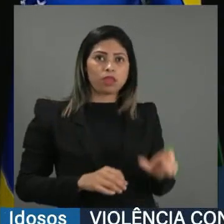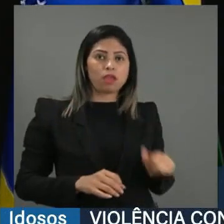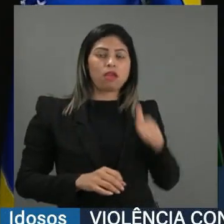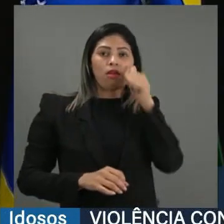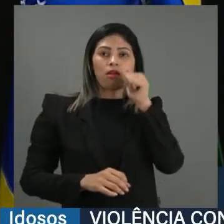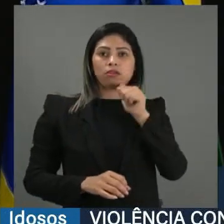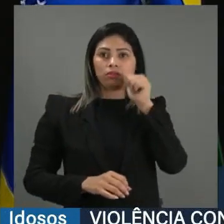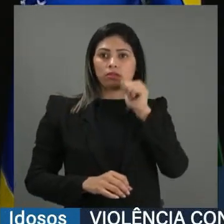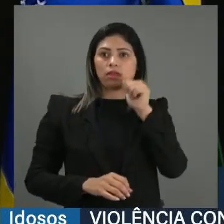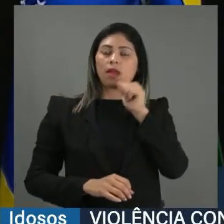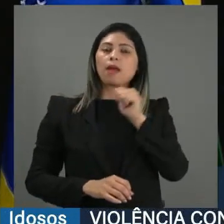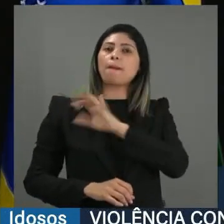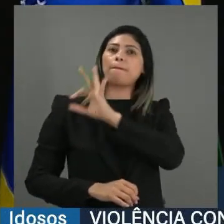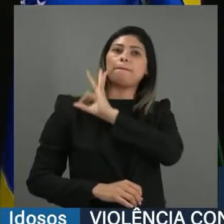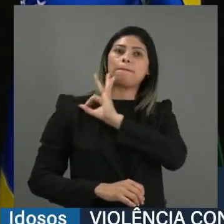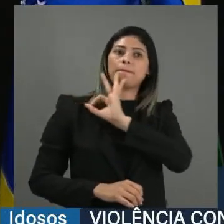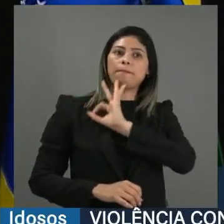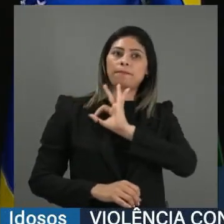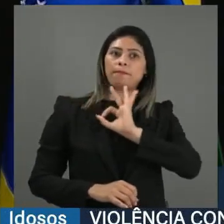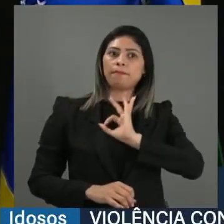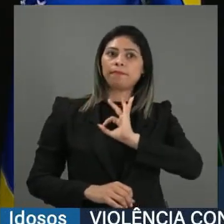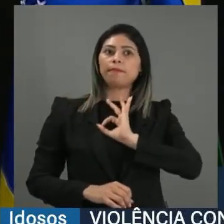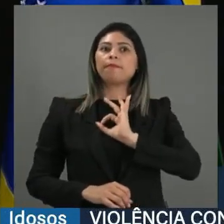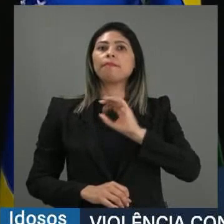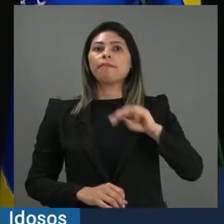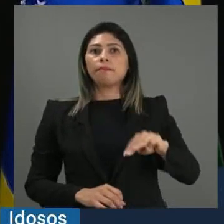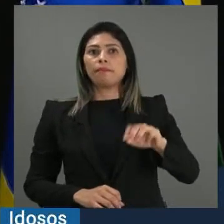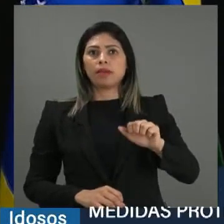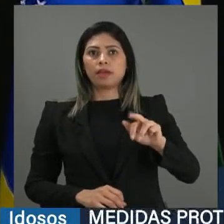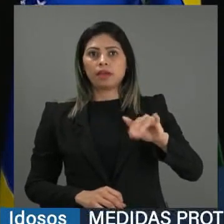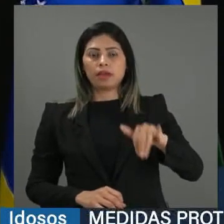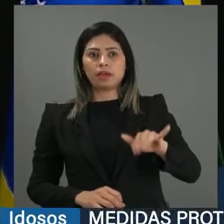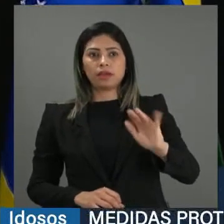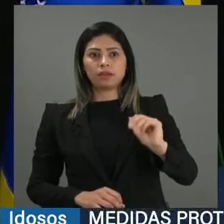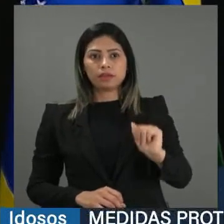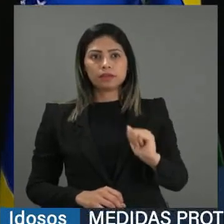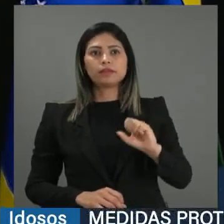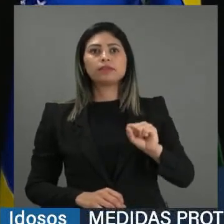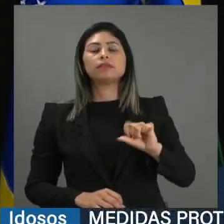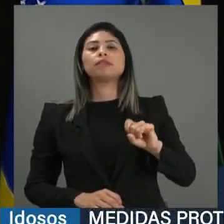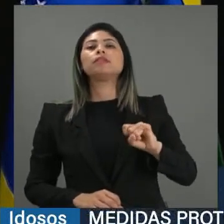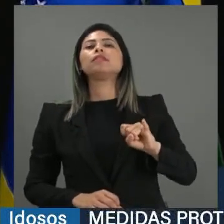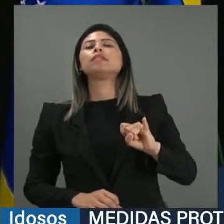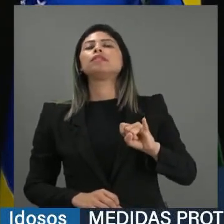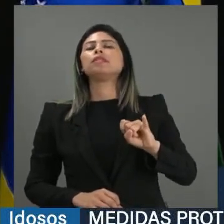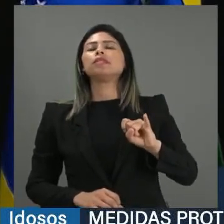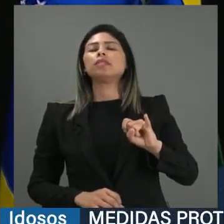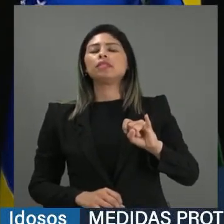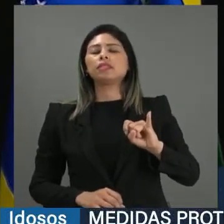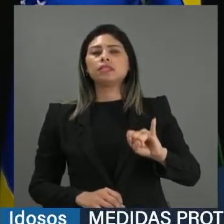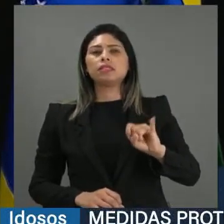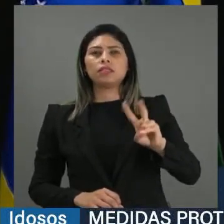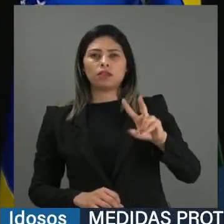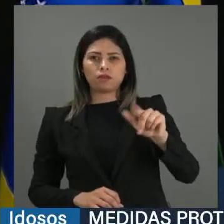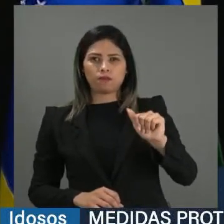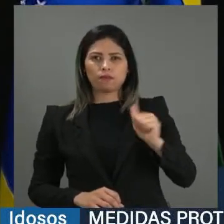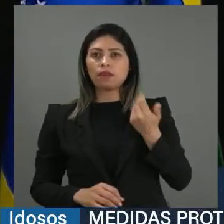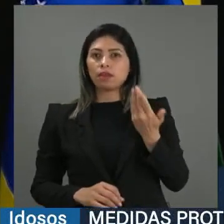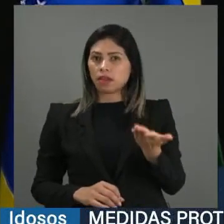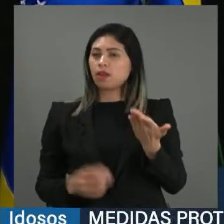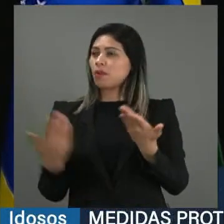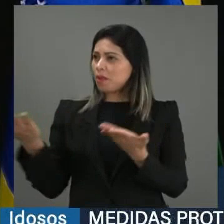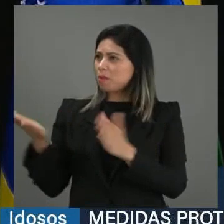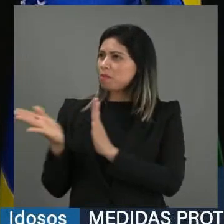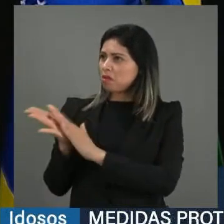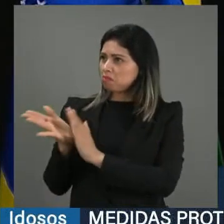vendo aqui no Brasil, também está ecoando bastante, no meu estado, inclusive, a sua fala, e eu quero lhe dar os parabéns pela